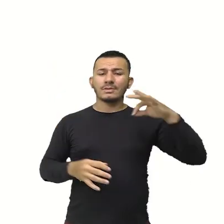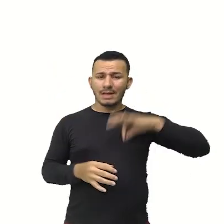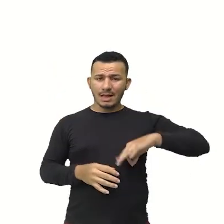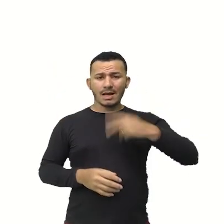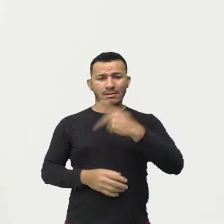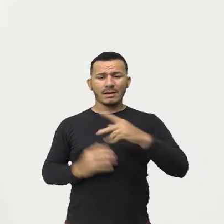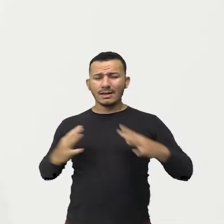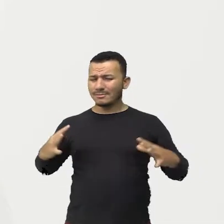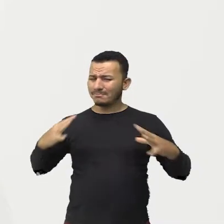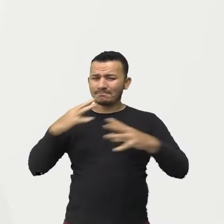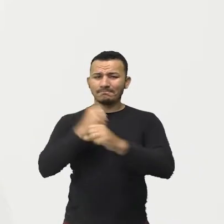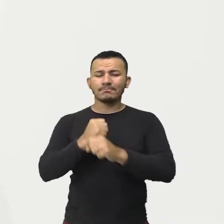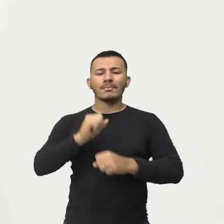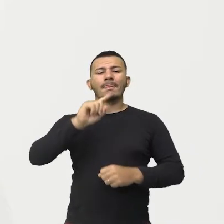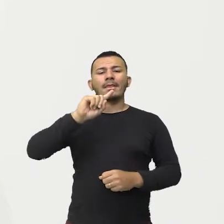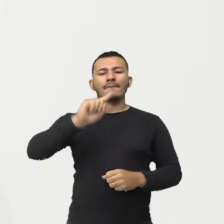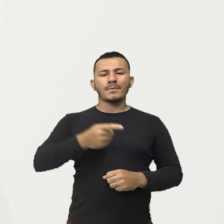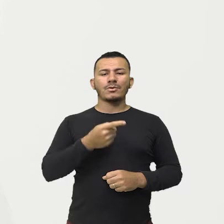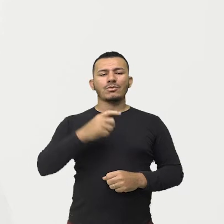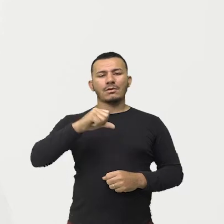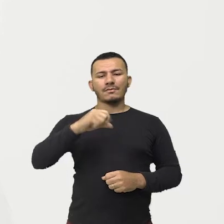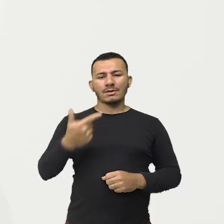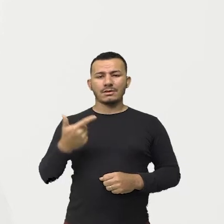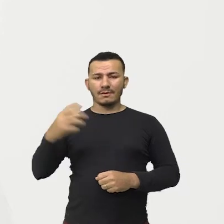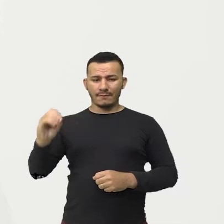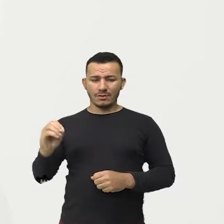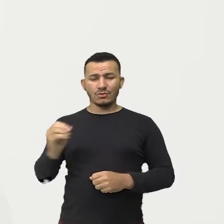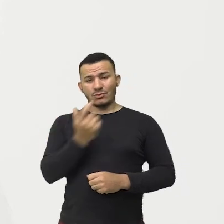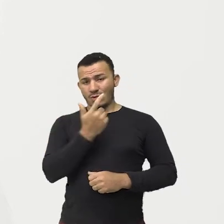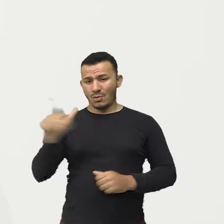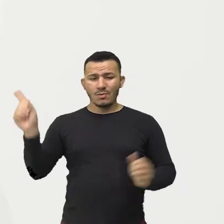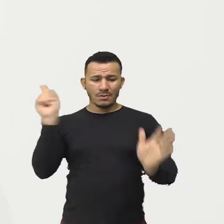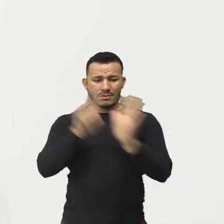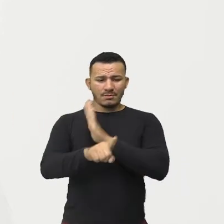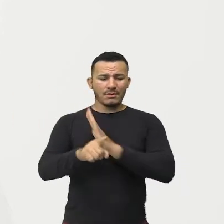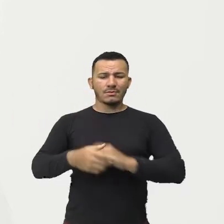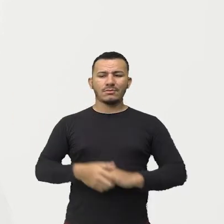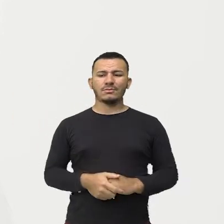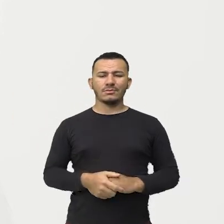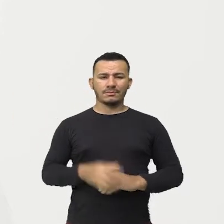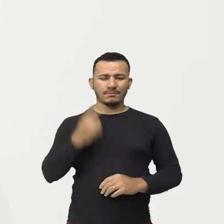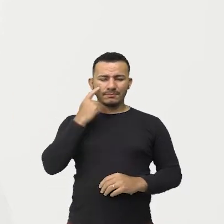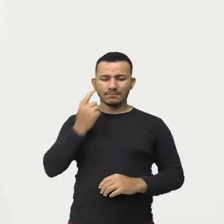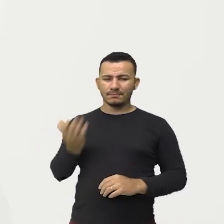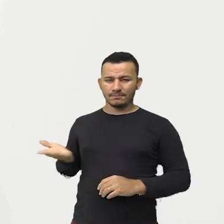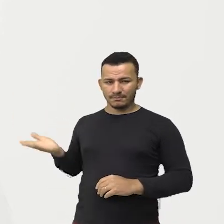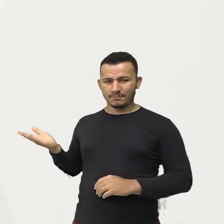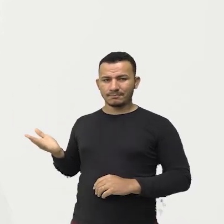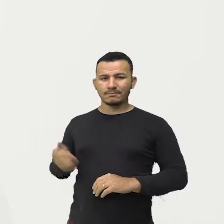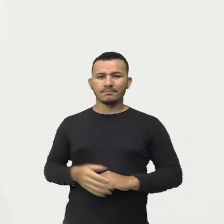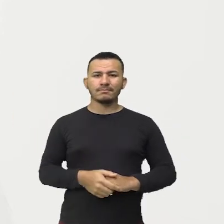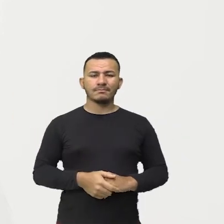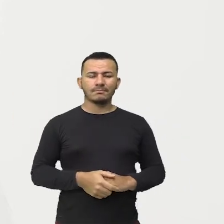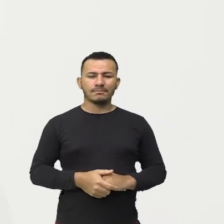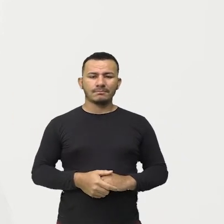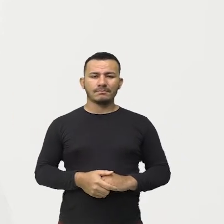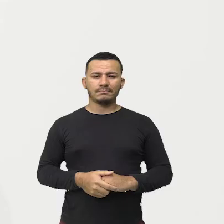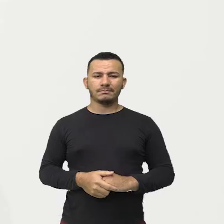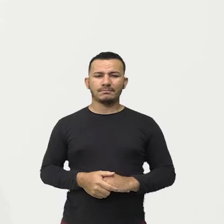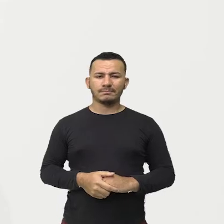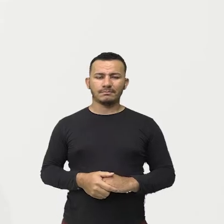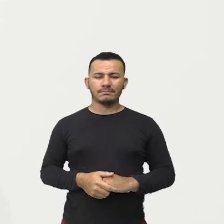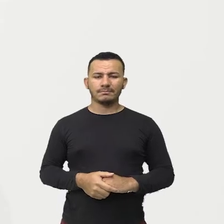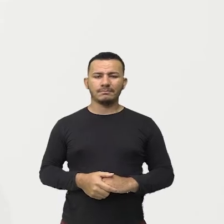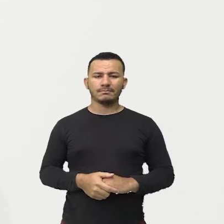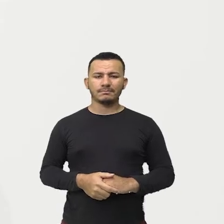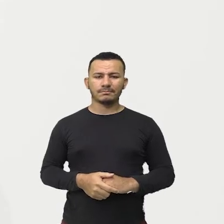será de 1.920. Tem mais uma questão também do CMEAM para a gente decodificar, determinar a fórmula e determinar aí um